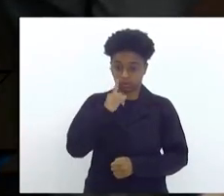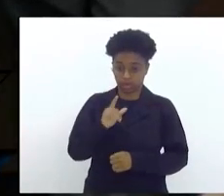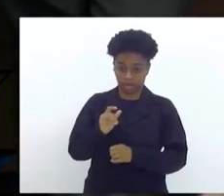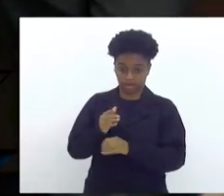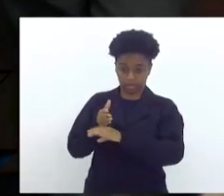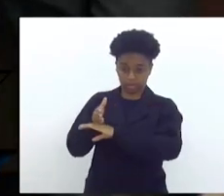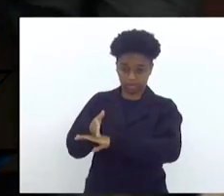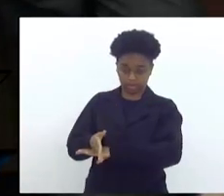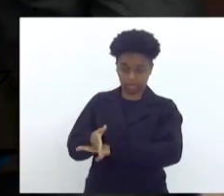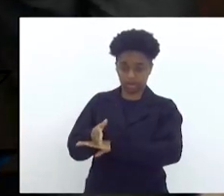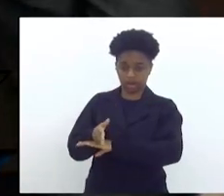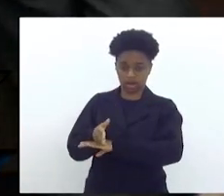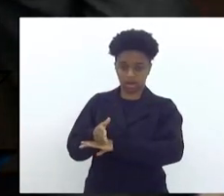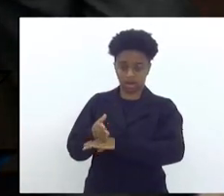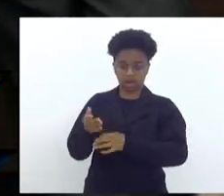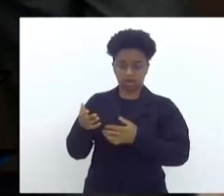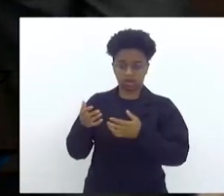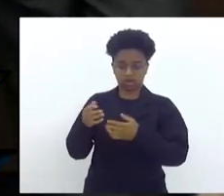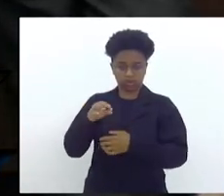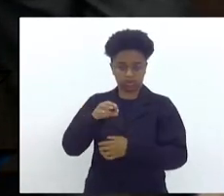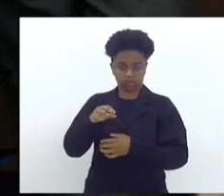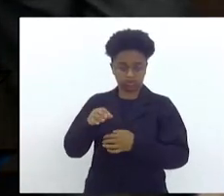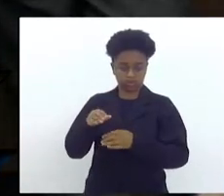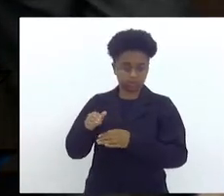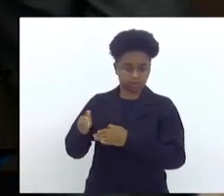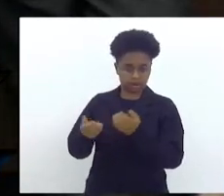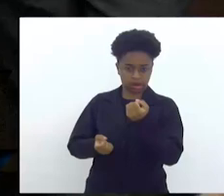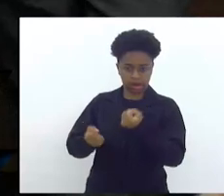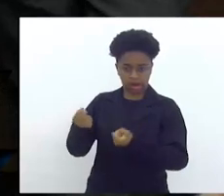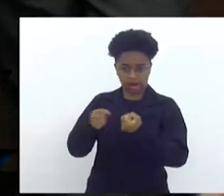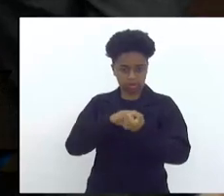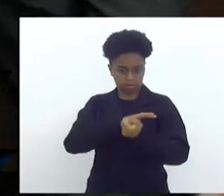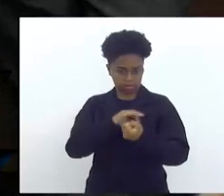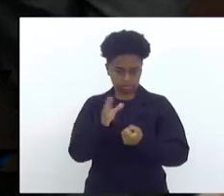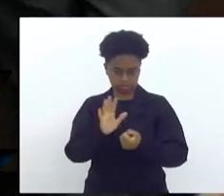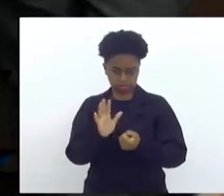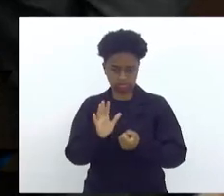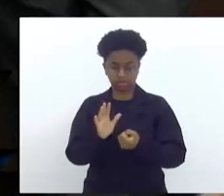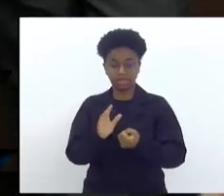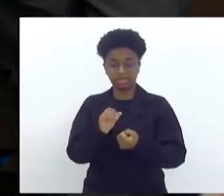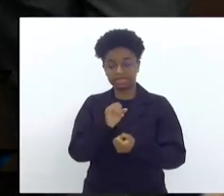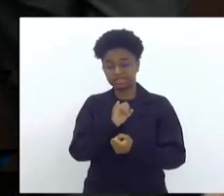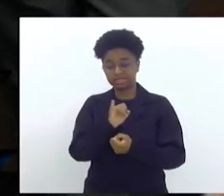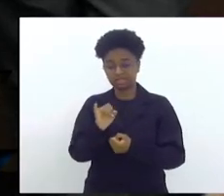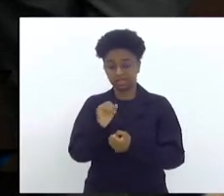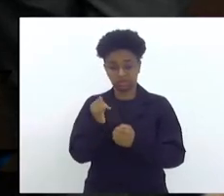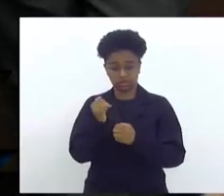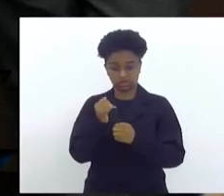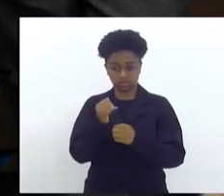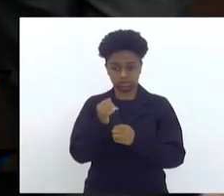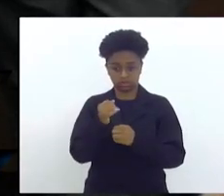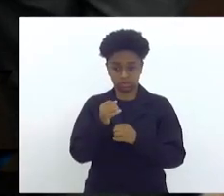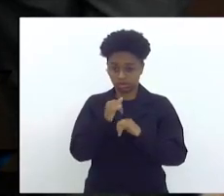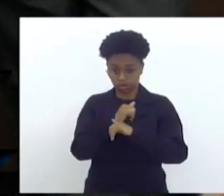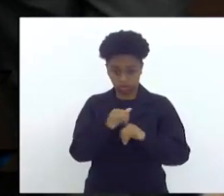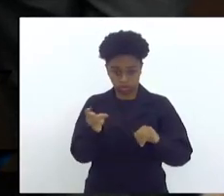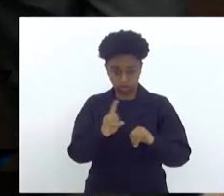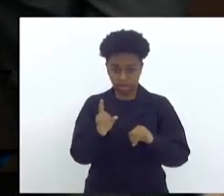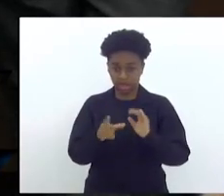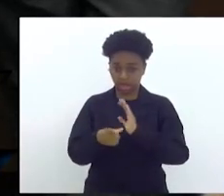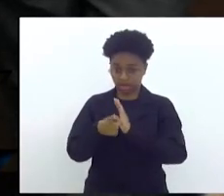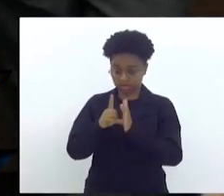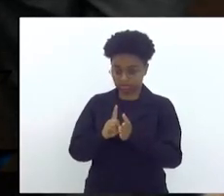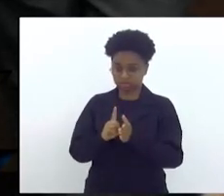não mas numa viatura em entrar sem avisar sem uma prévia